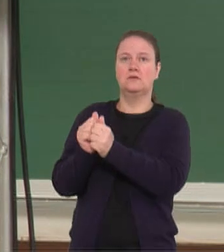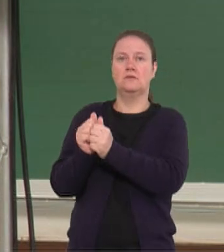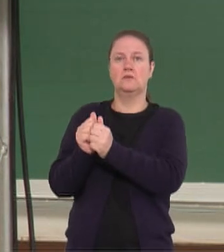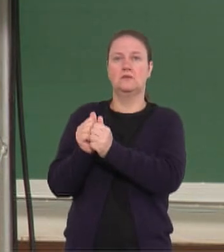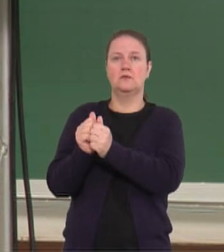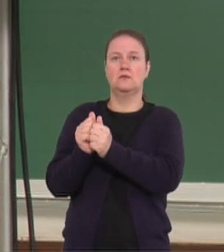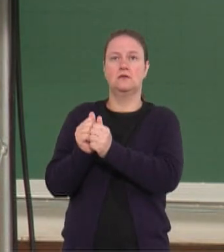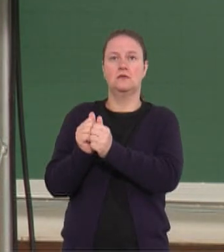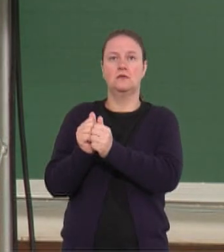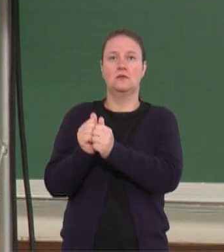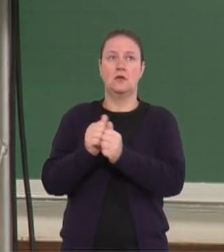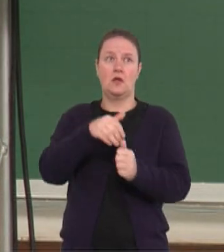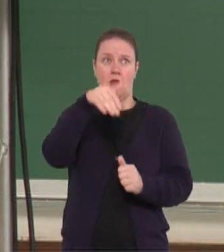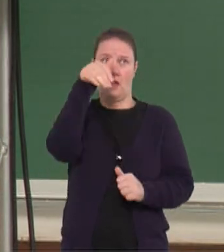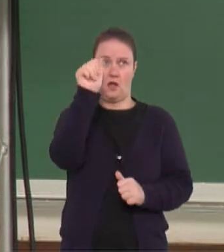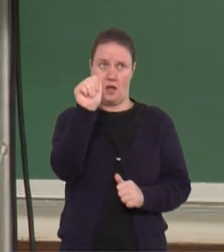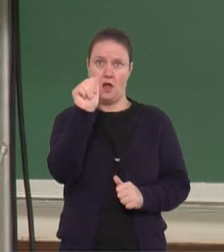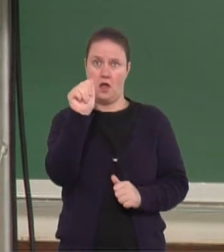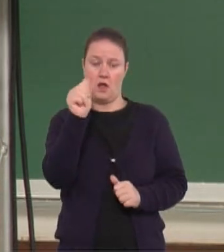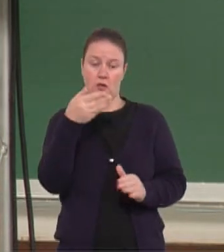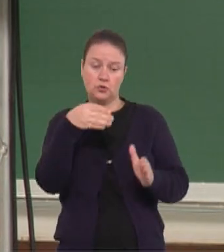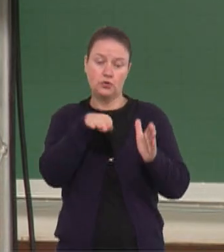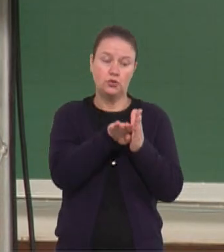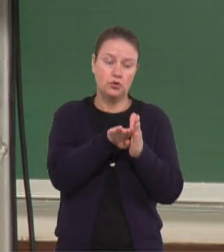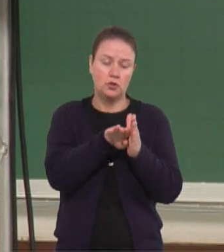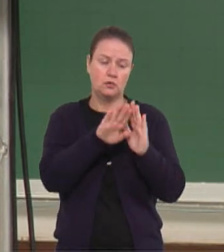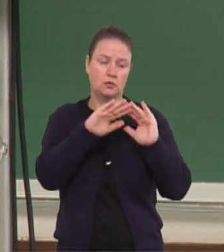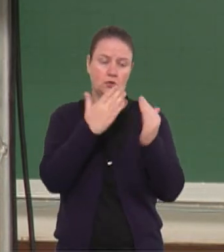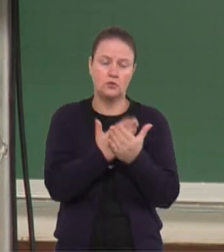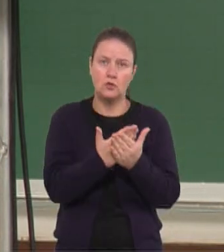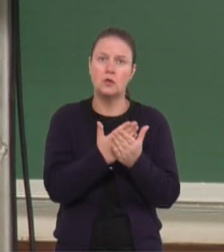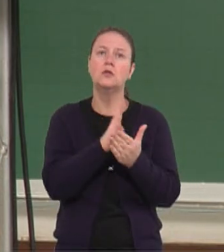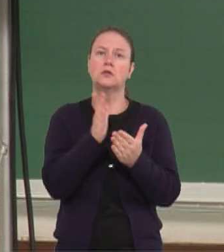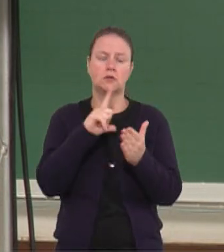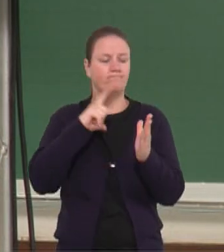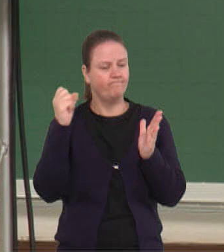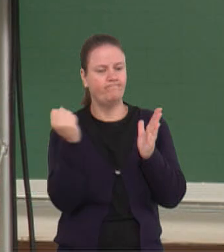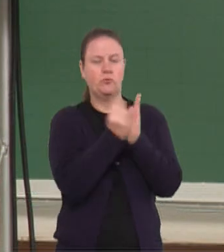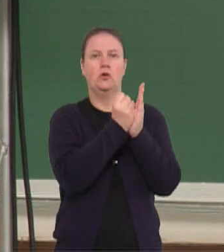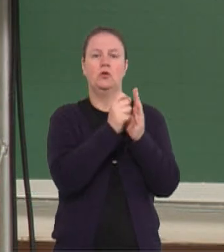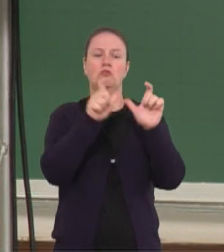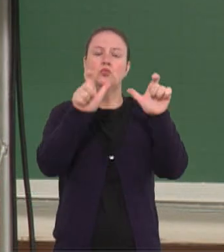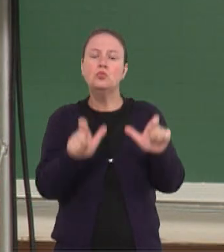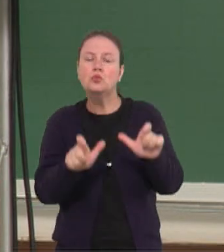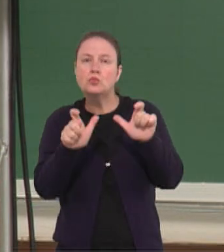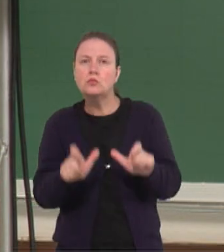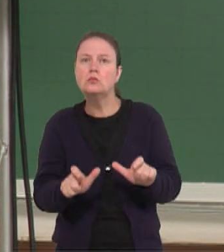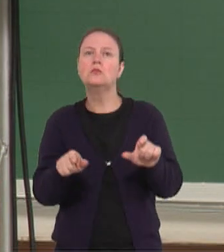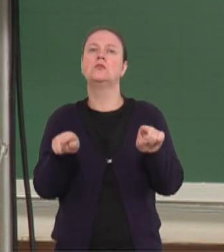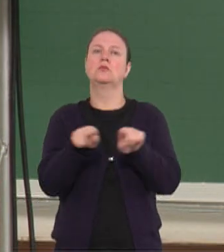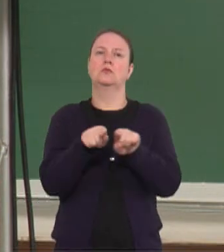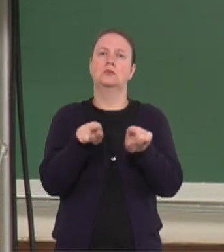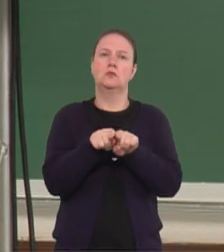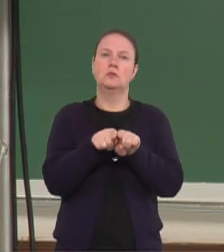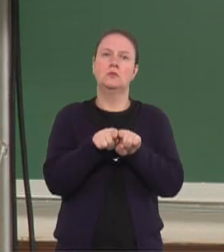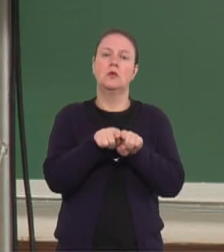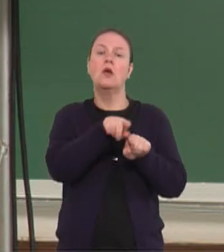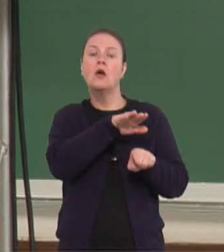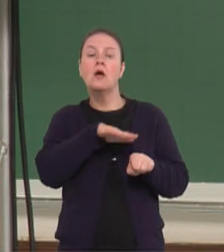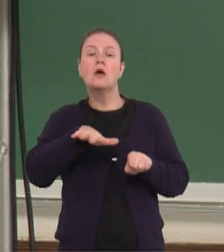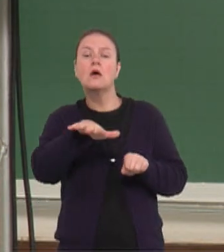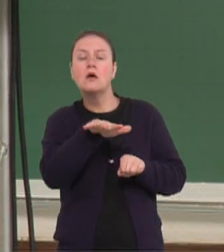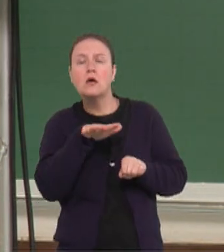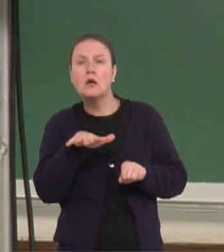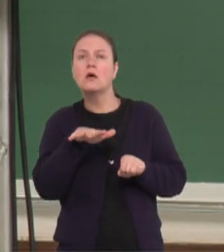escola tem marca de espaço. Quando entramos na floresta, marca de espaço. Ali no quintal não